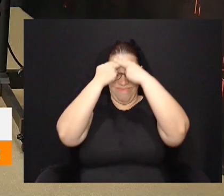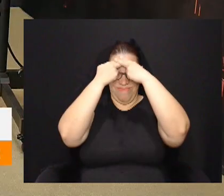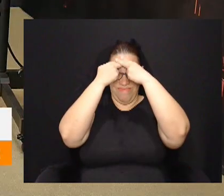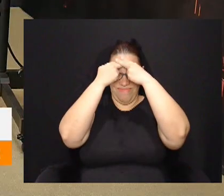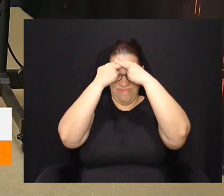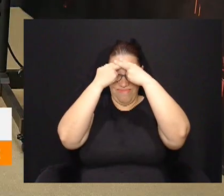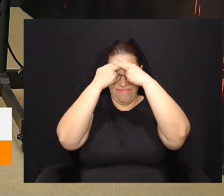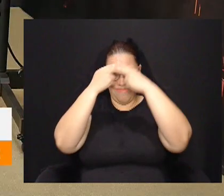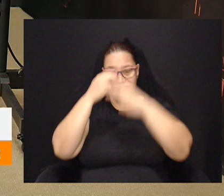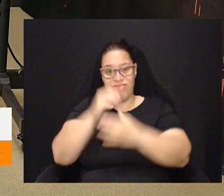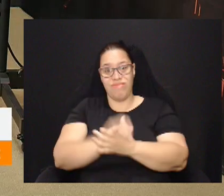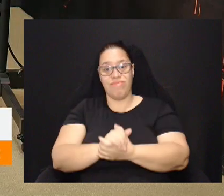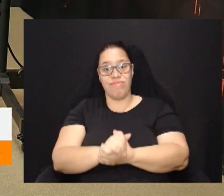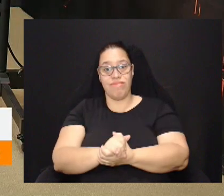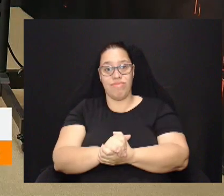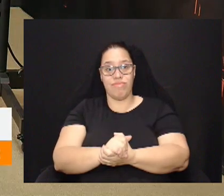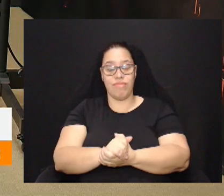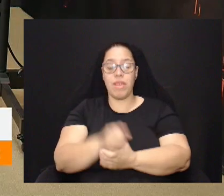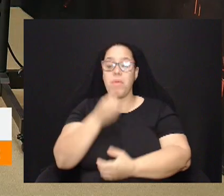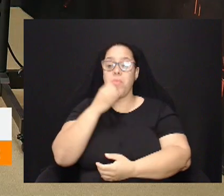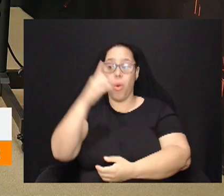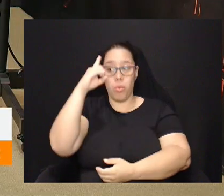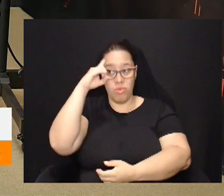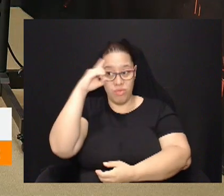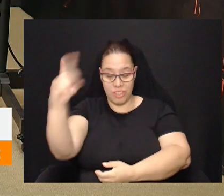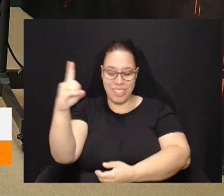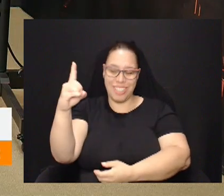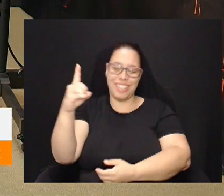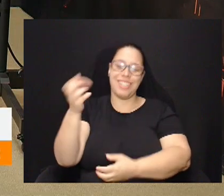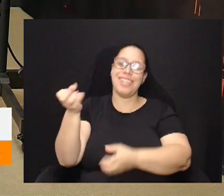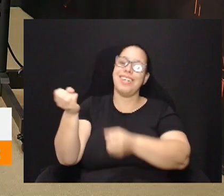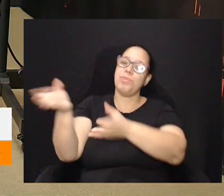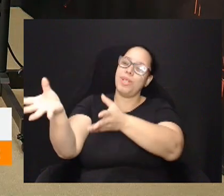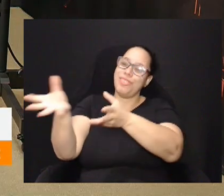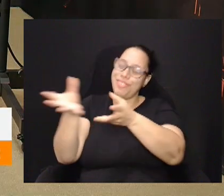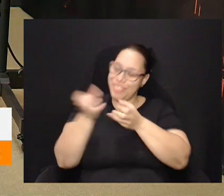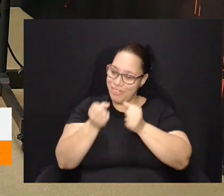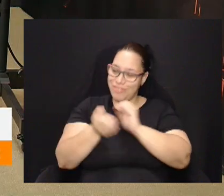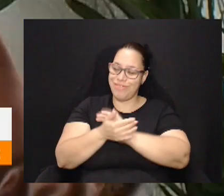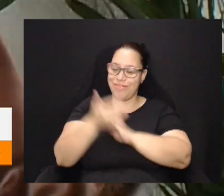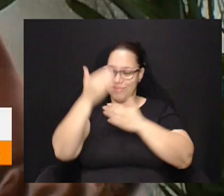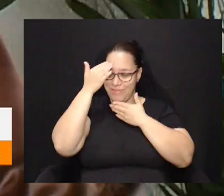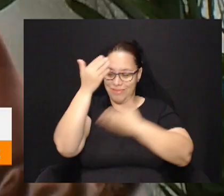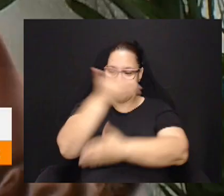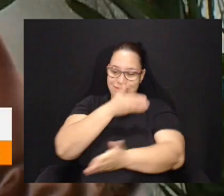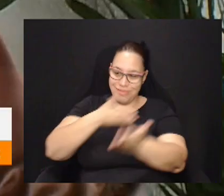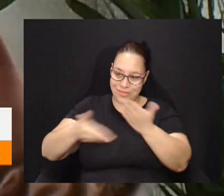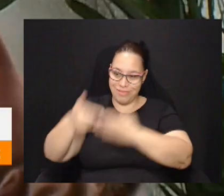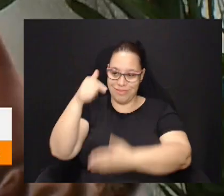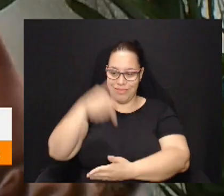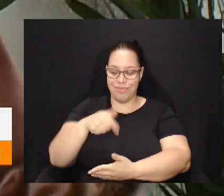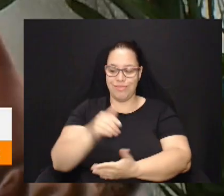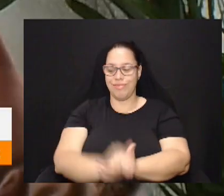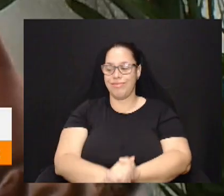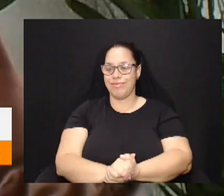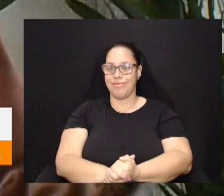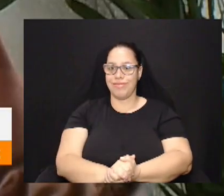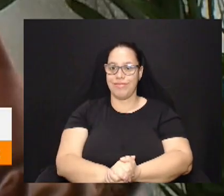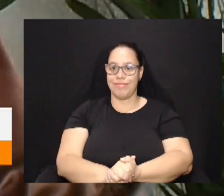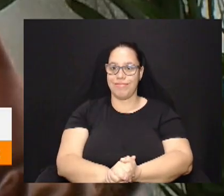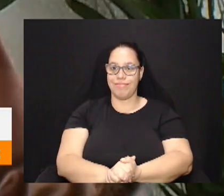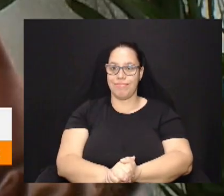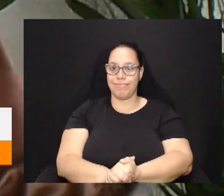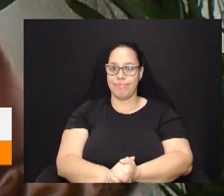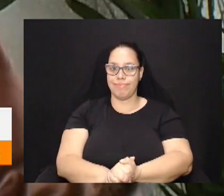bom dia, seja muito bem-vinda, obrigada pela sua participação e presença. Bom